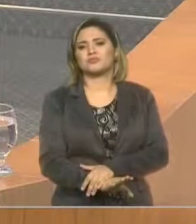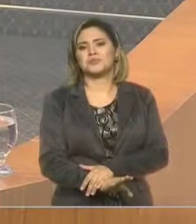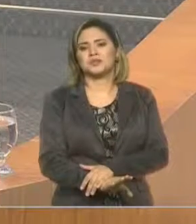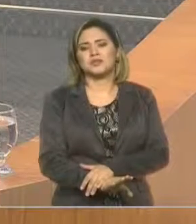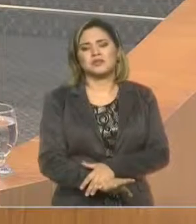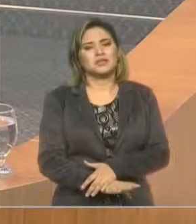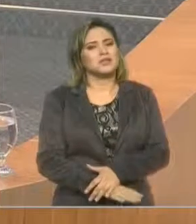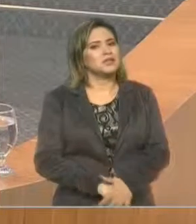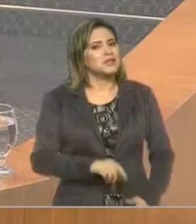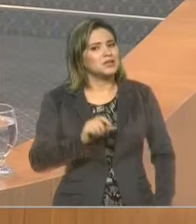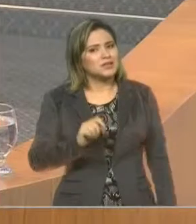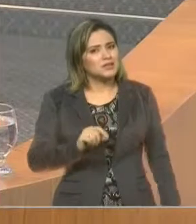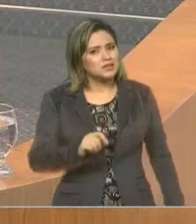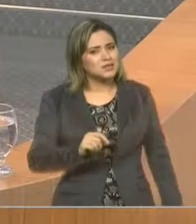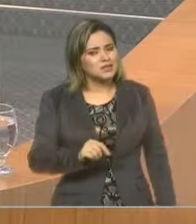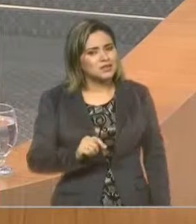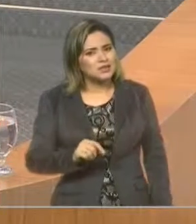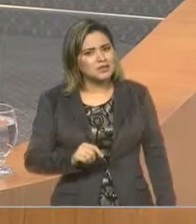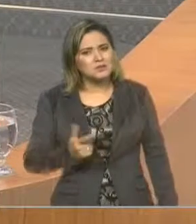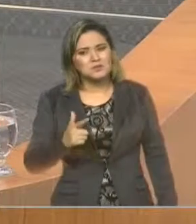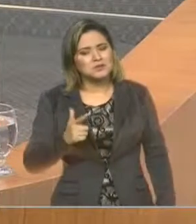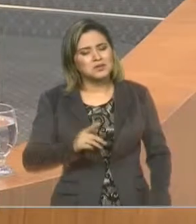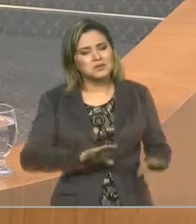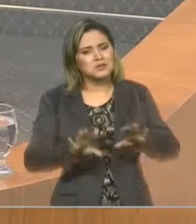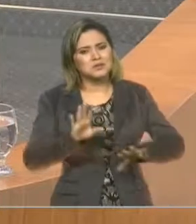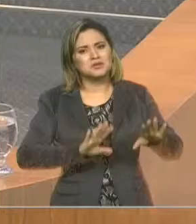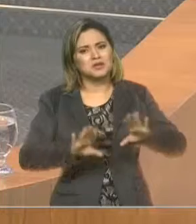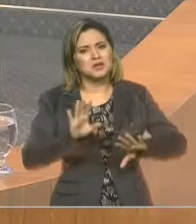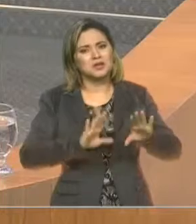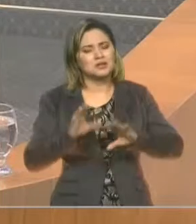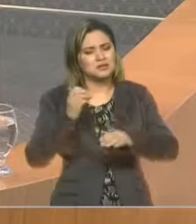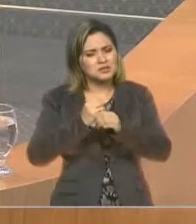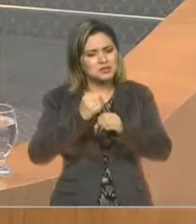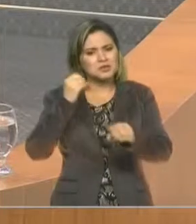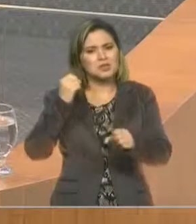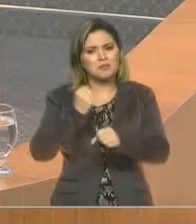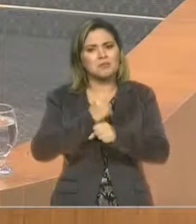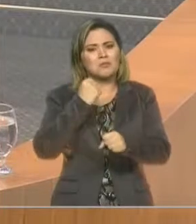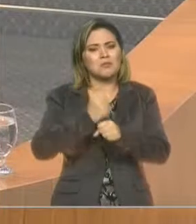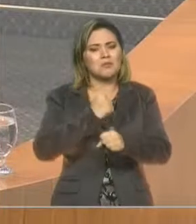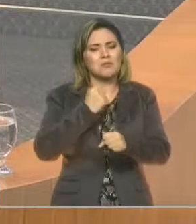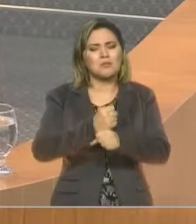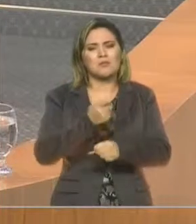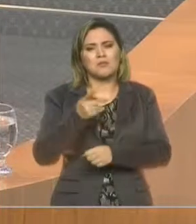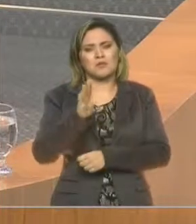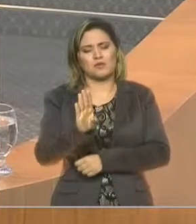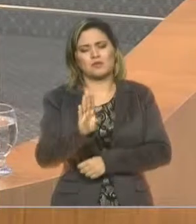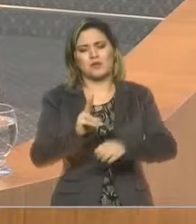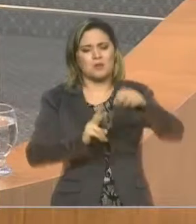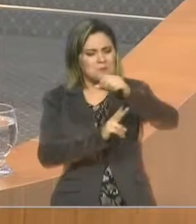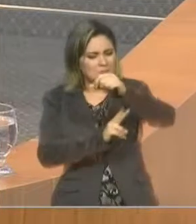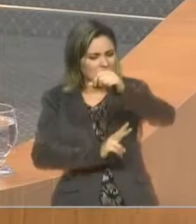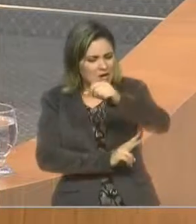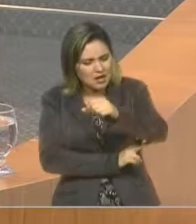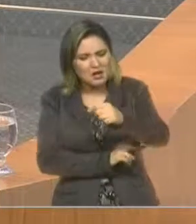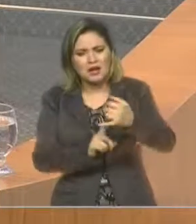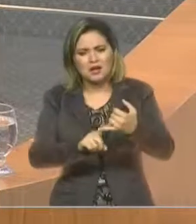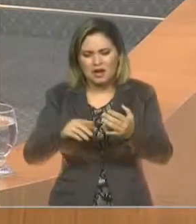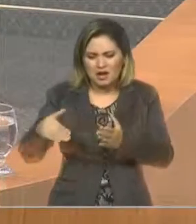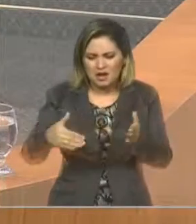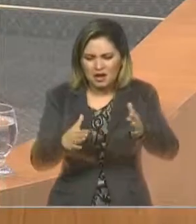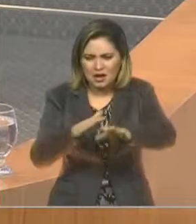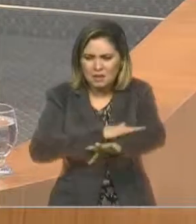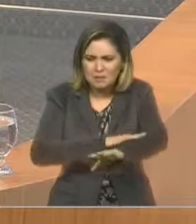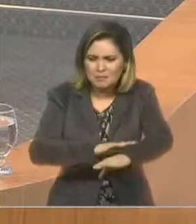péssima engenharia de obras públicas. As nossas obras, os nossos asfaltos, as nossas pontes, os nossos edifícios, quando